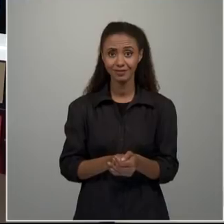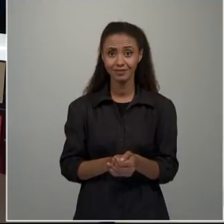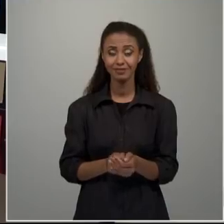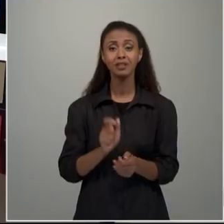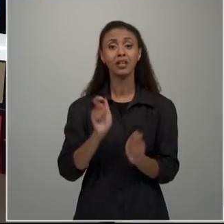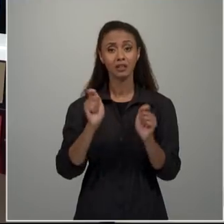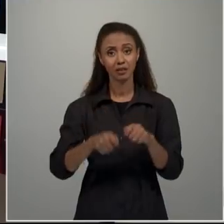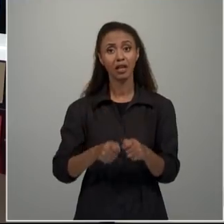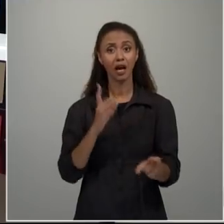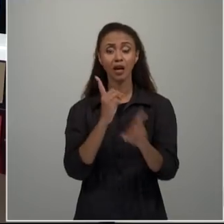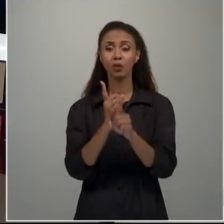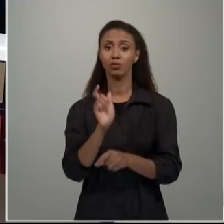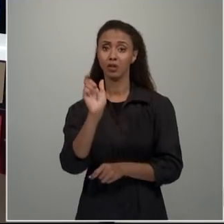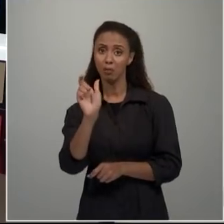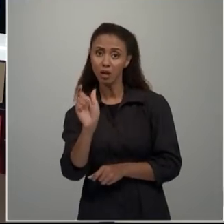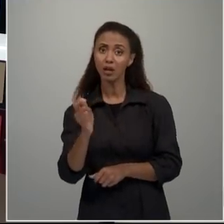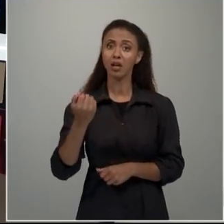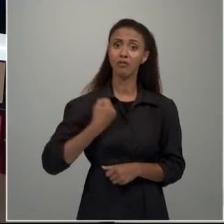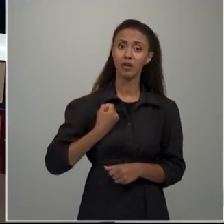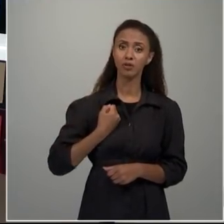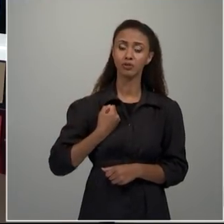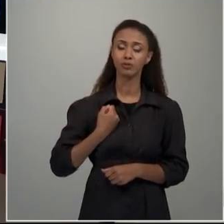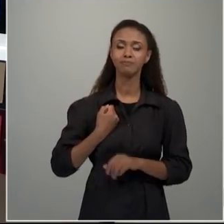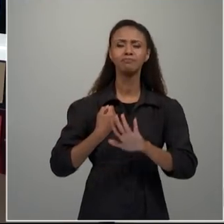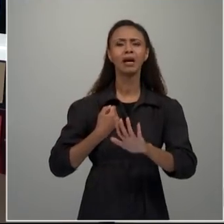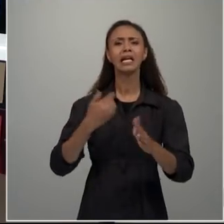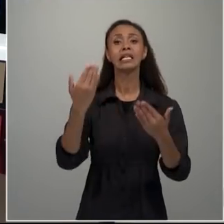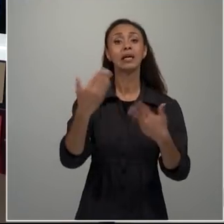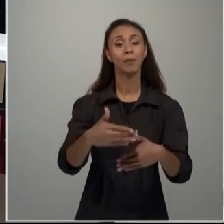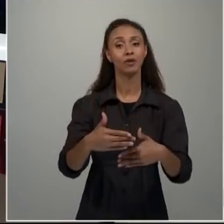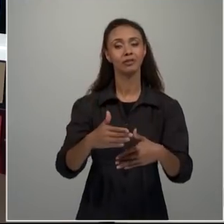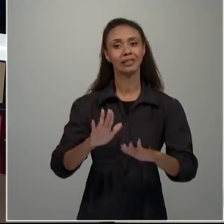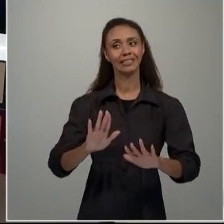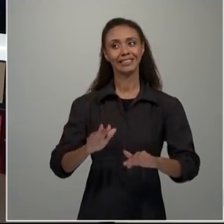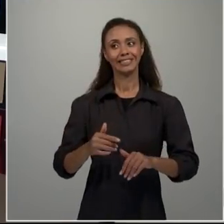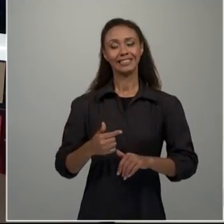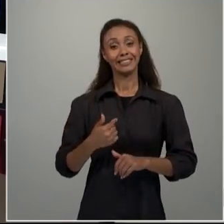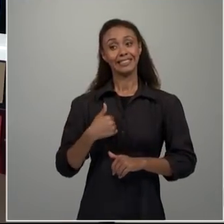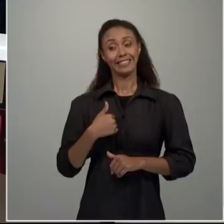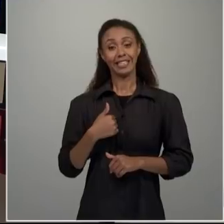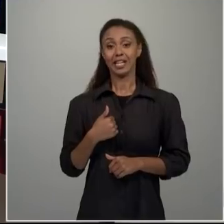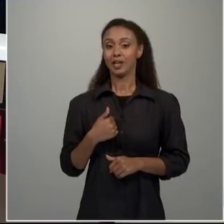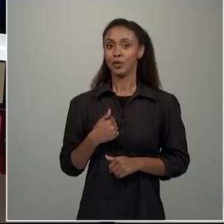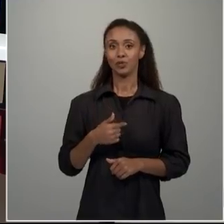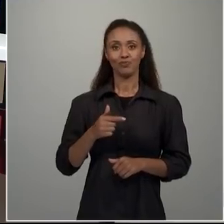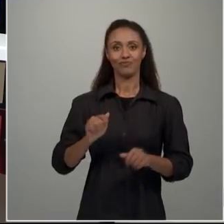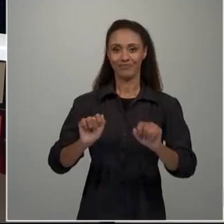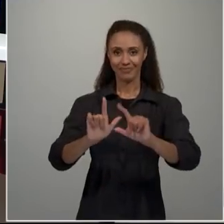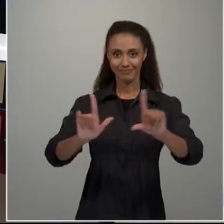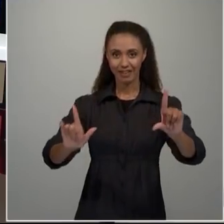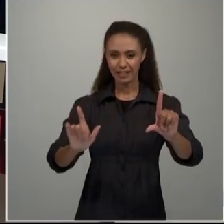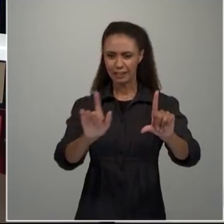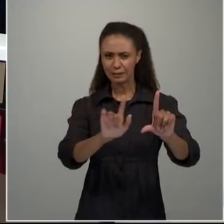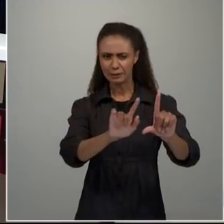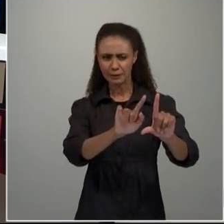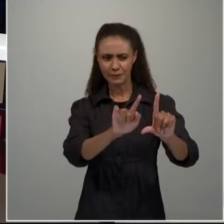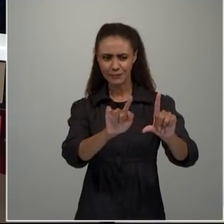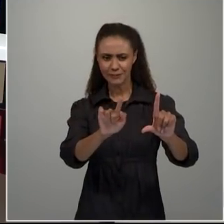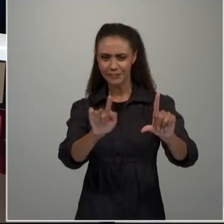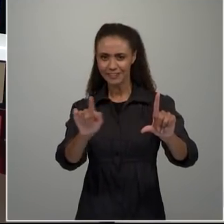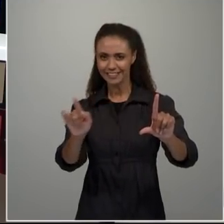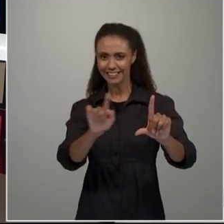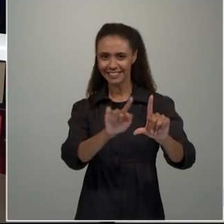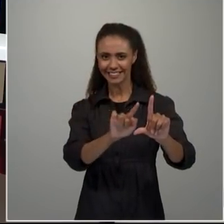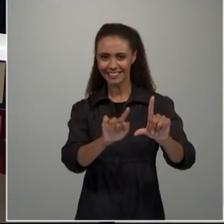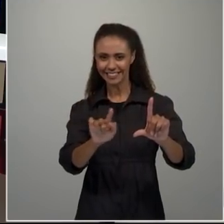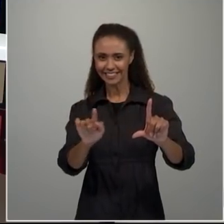mas na prova então eu treinaria primeiro com o dedinho sabe aquela coisa de donatela todo mundo briga comigo porque fala que